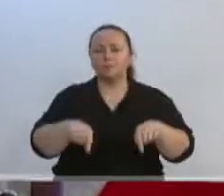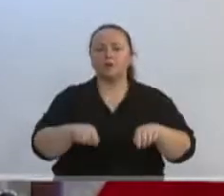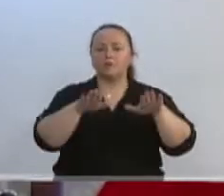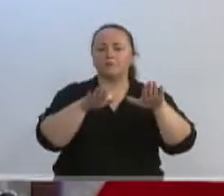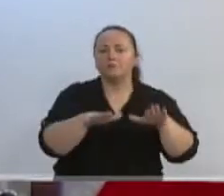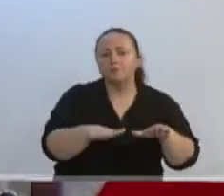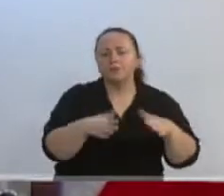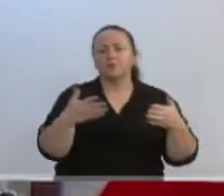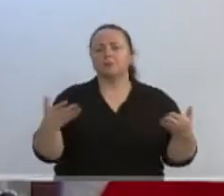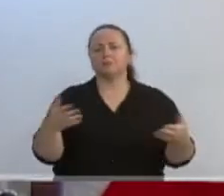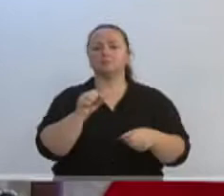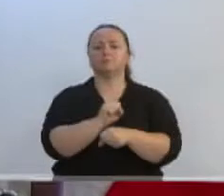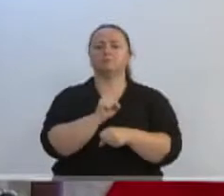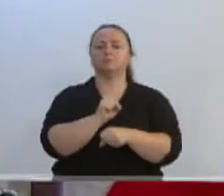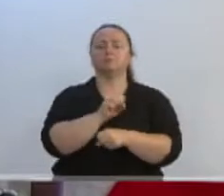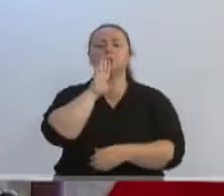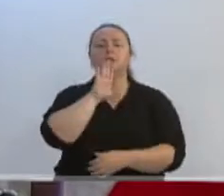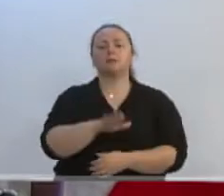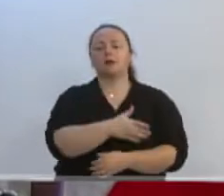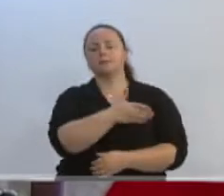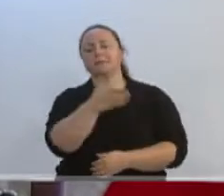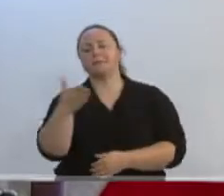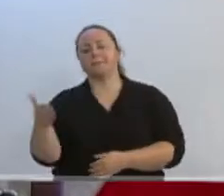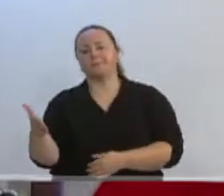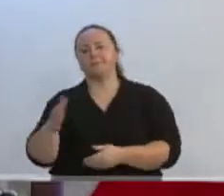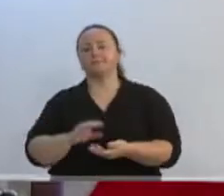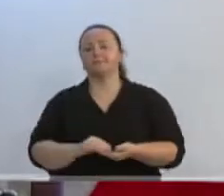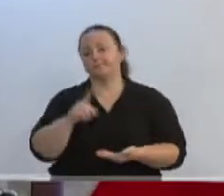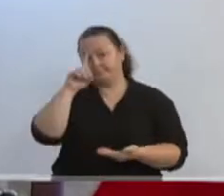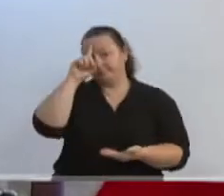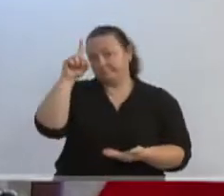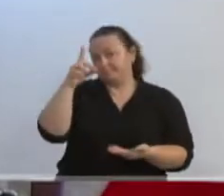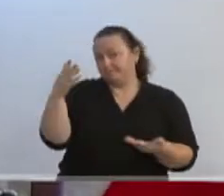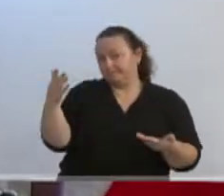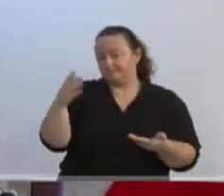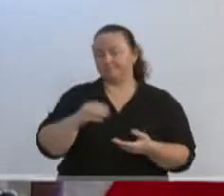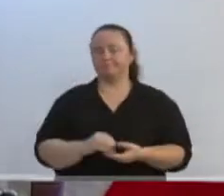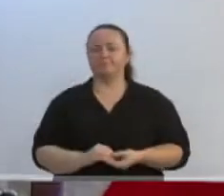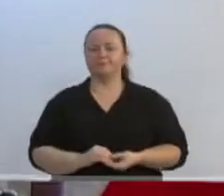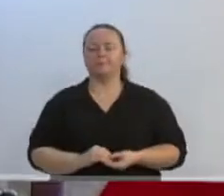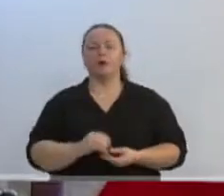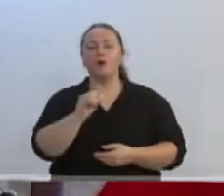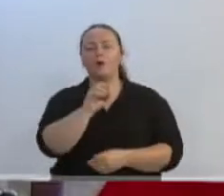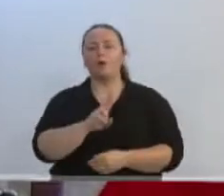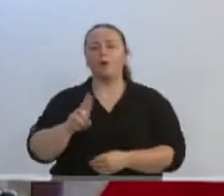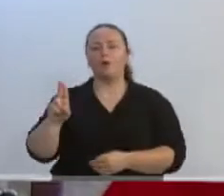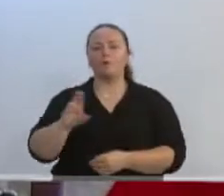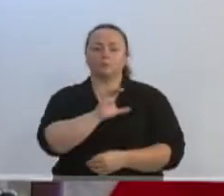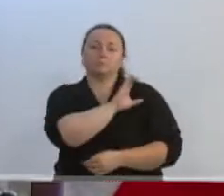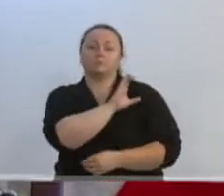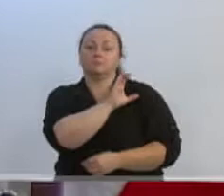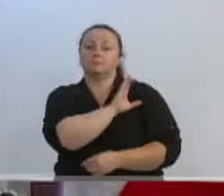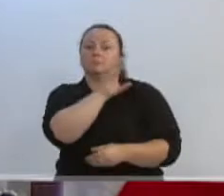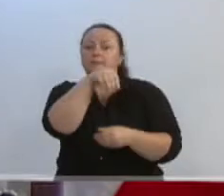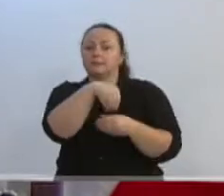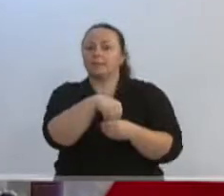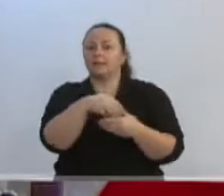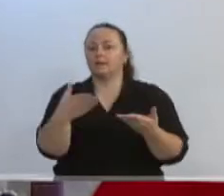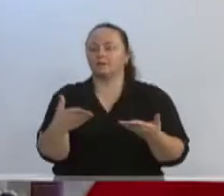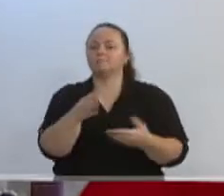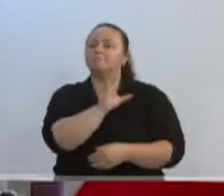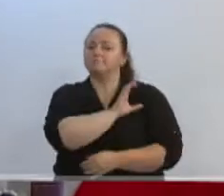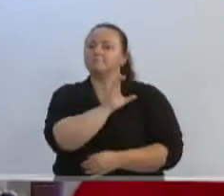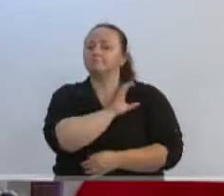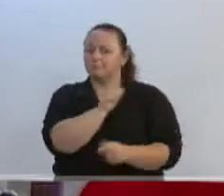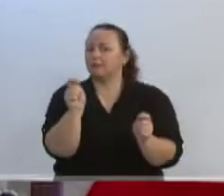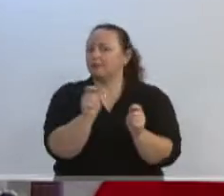escola ficam lá na escola. É uma ideia. Por que não incluirmos a educação infantil, que seriam as creches?